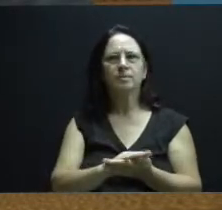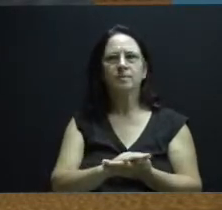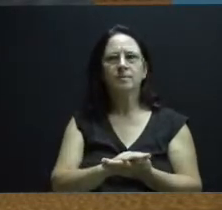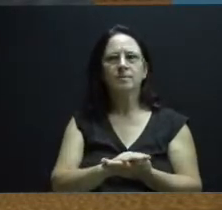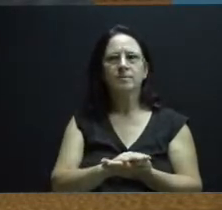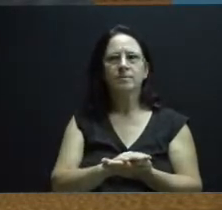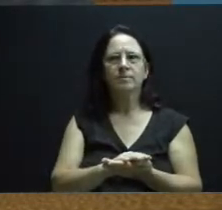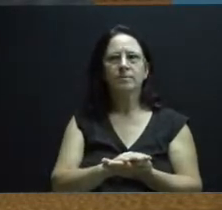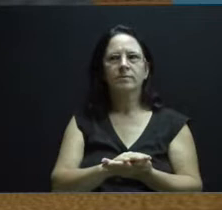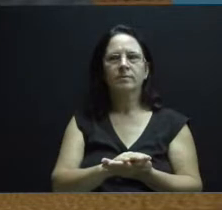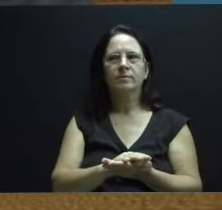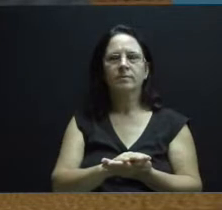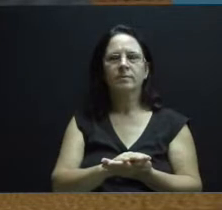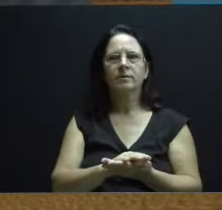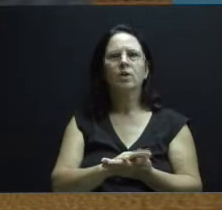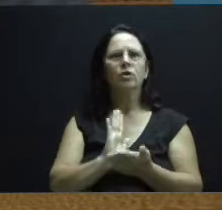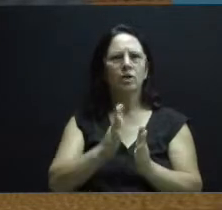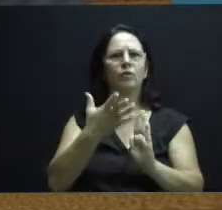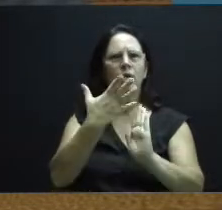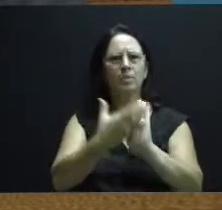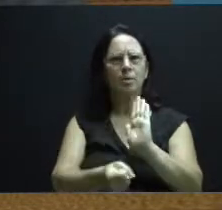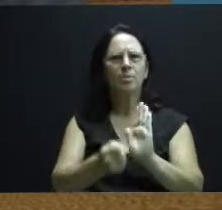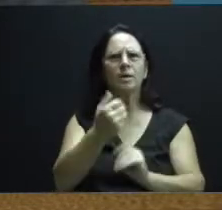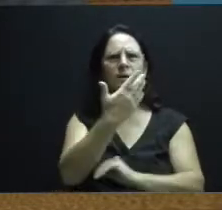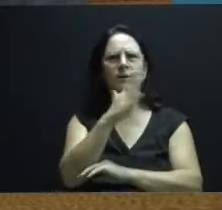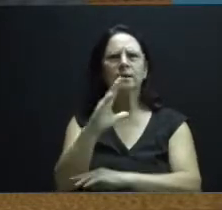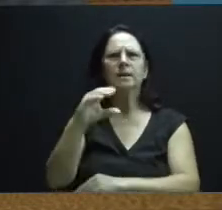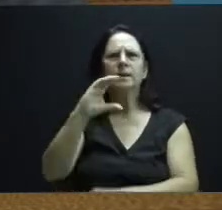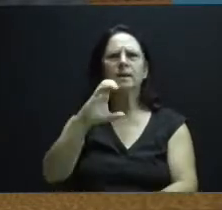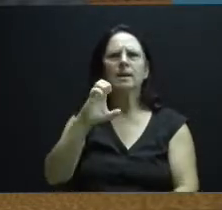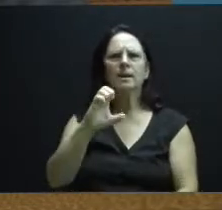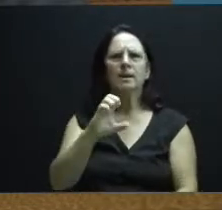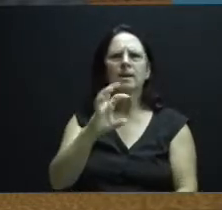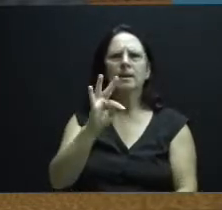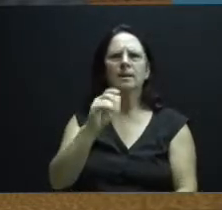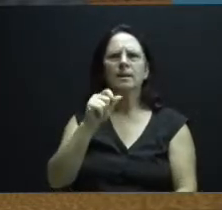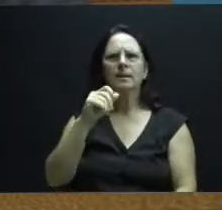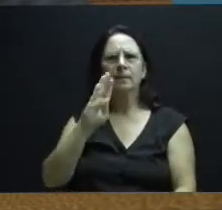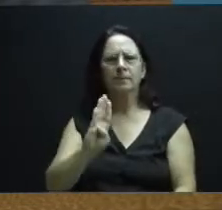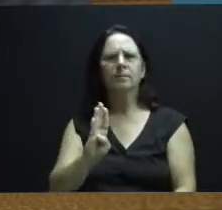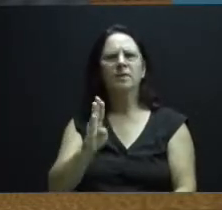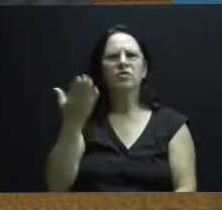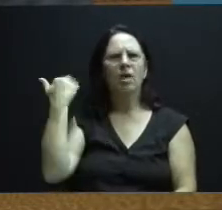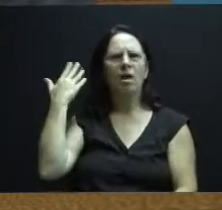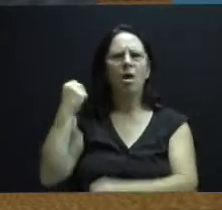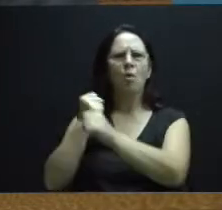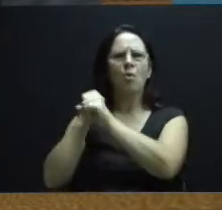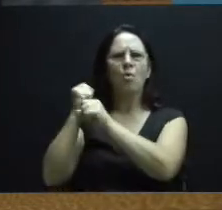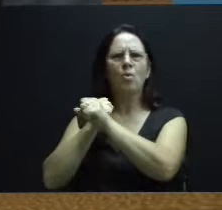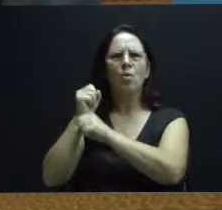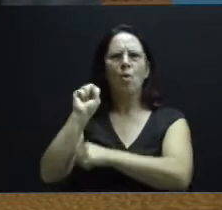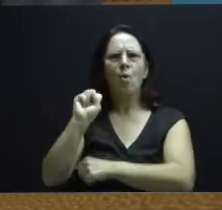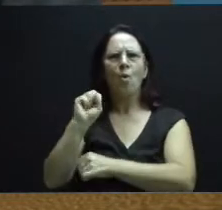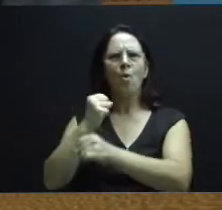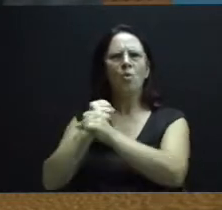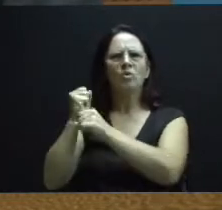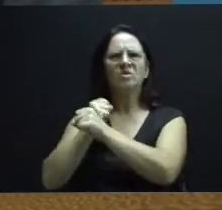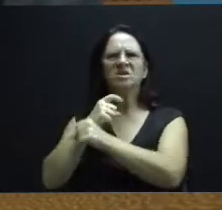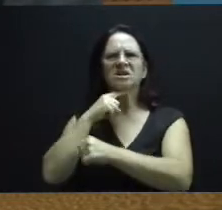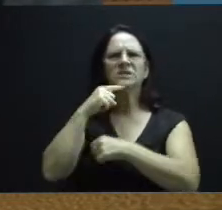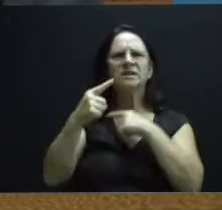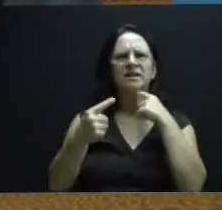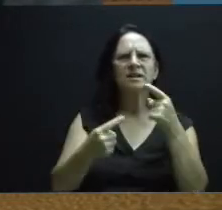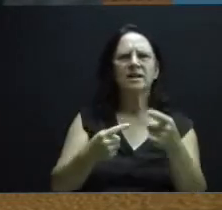promotoria ambiental pela cetesb há oito anos atrás e ninguém sabia de nada